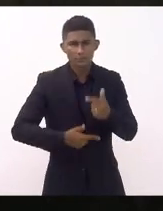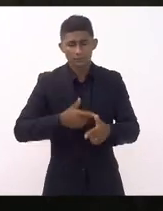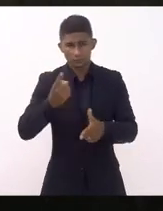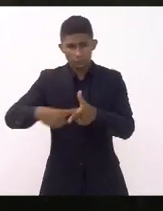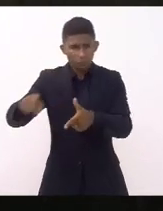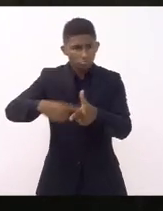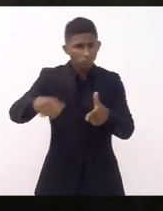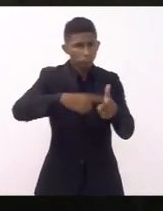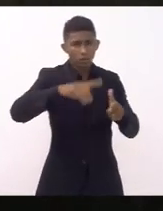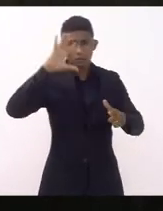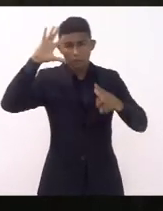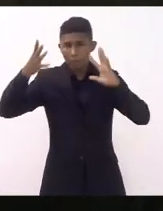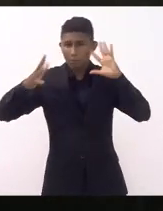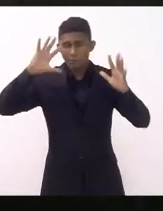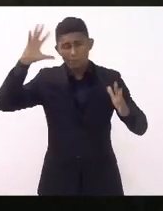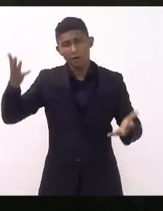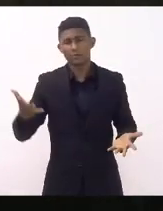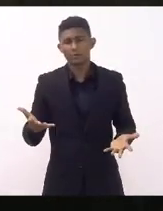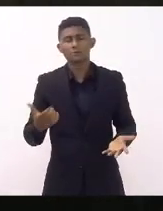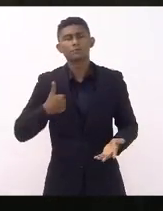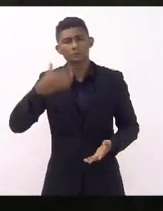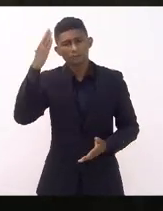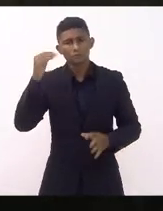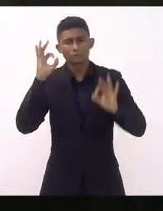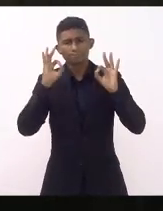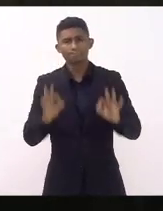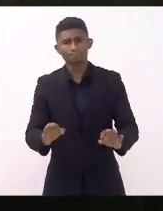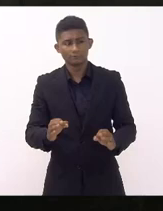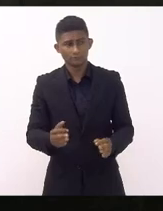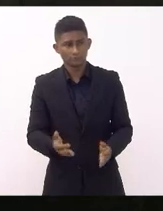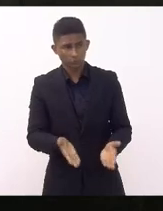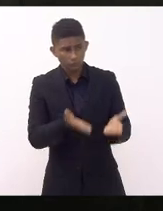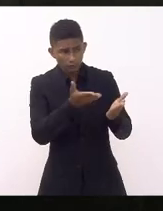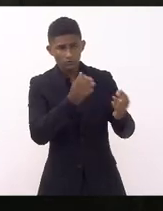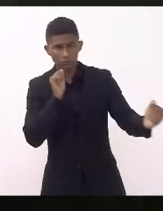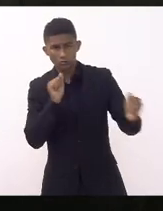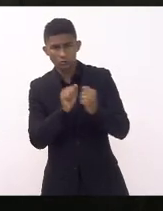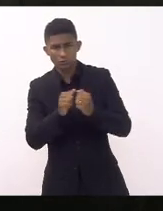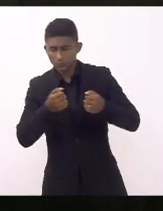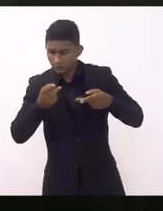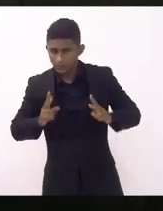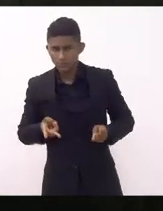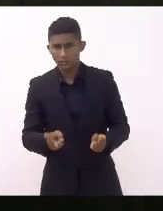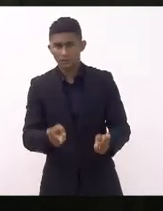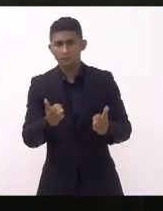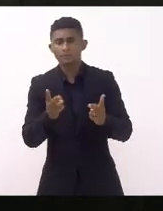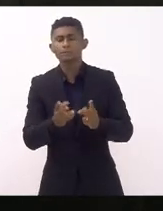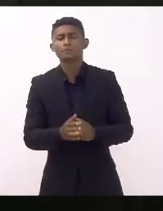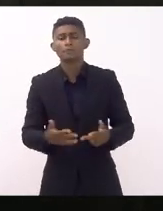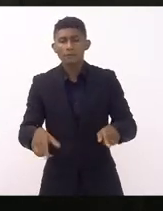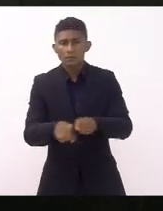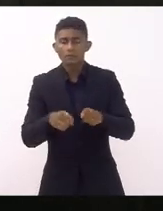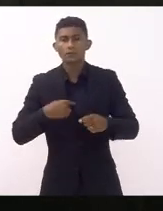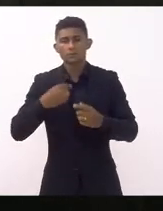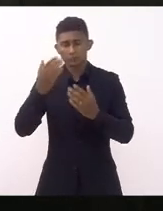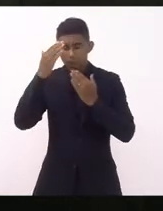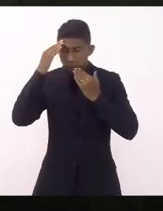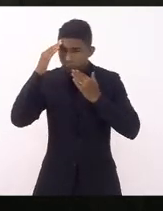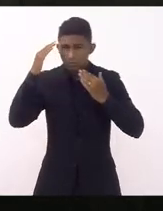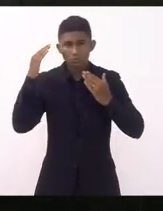desses problemas. Não é, e eu tenho certeza que Vossa Excelência soma forças nessa questão, e eu agradeço